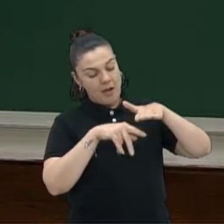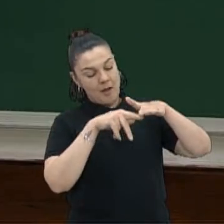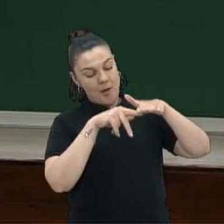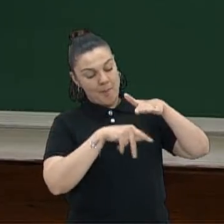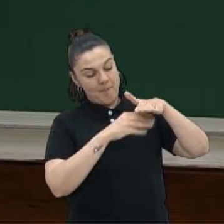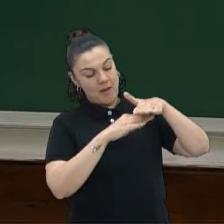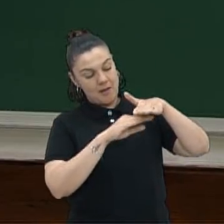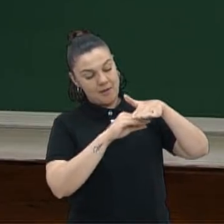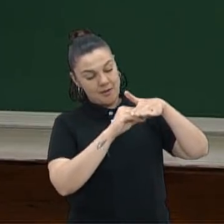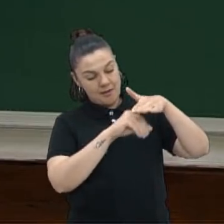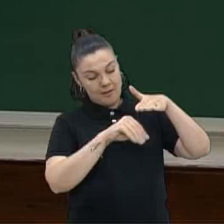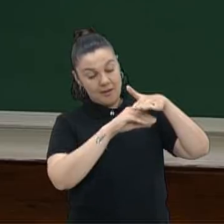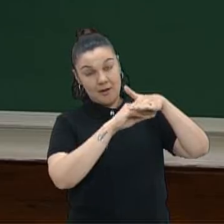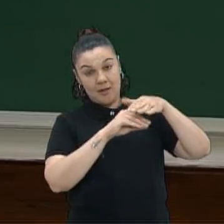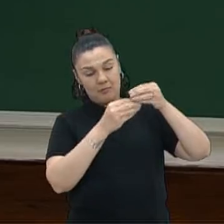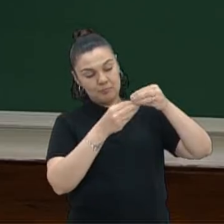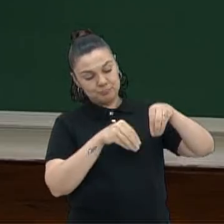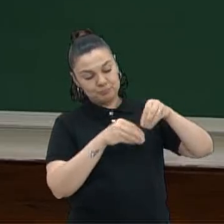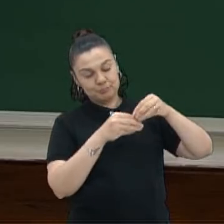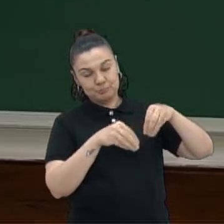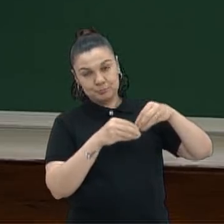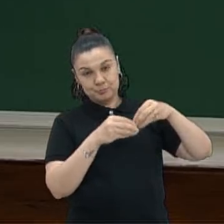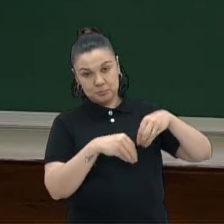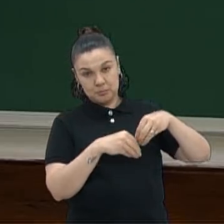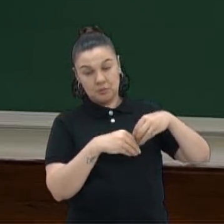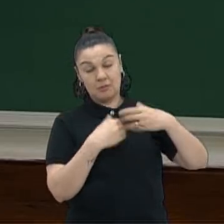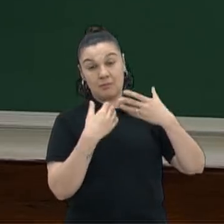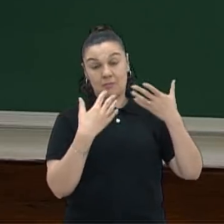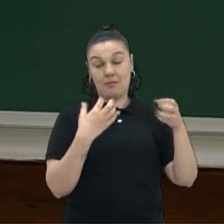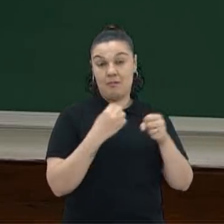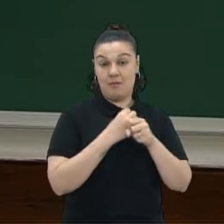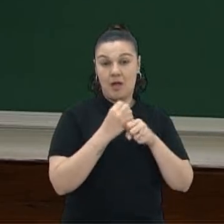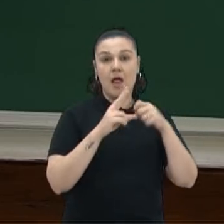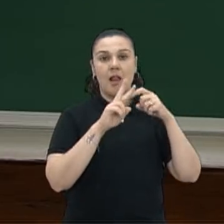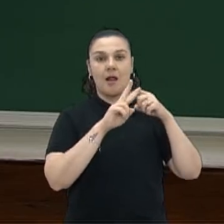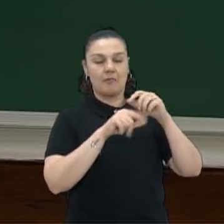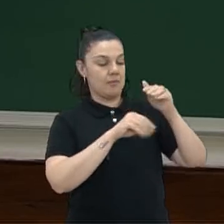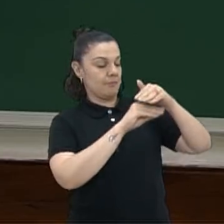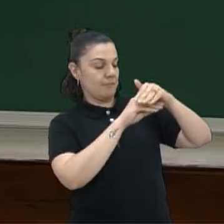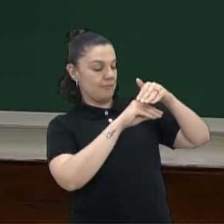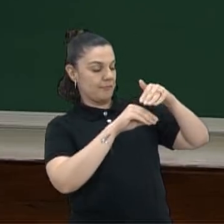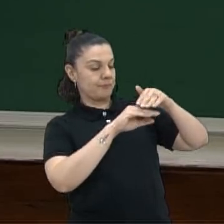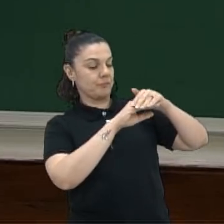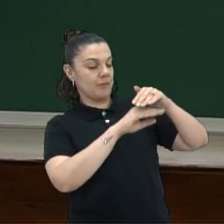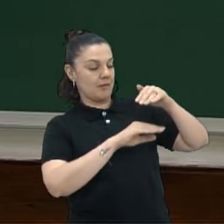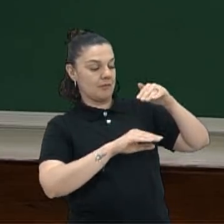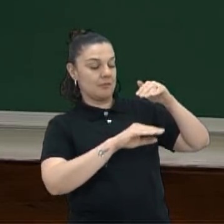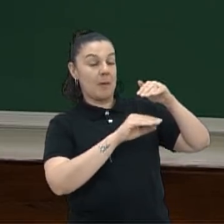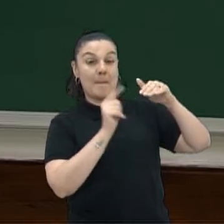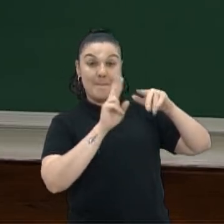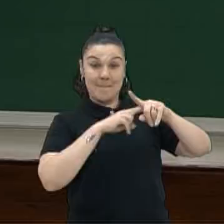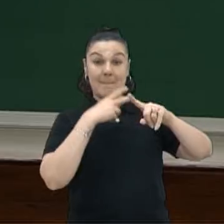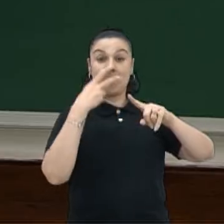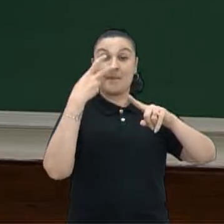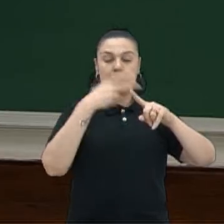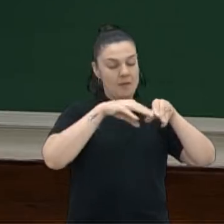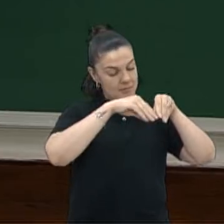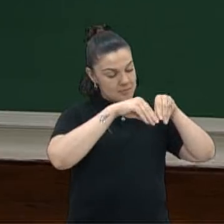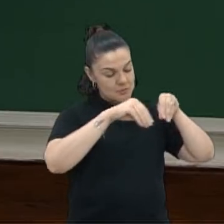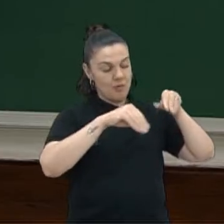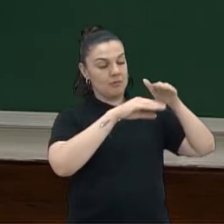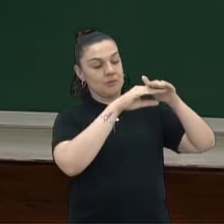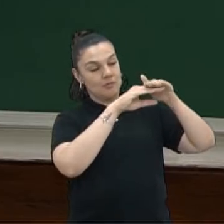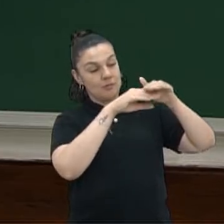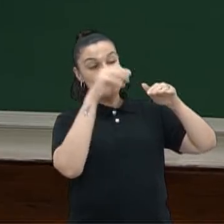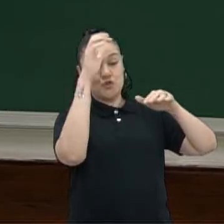ela vai desmontando a rocha. À medida que ela vai fazendo isso, ela vai produzindo cada vez